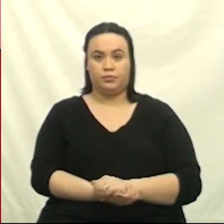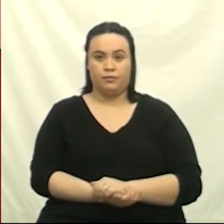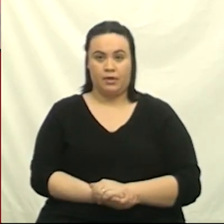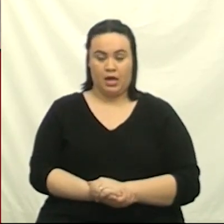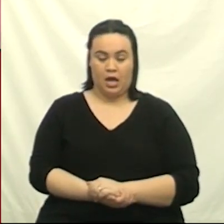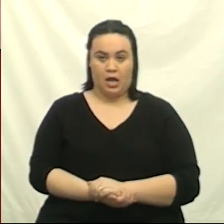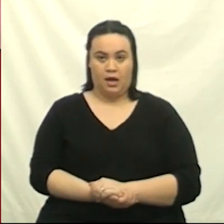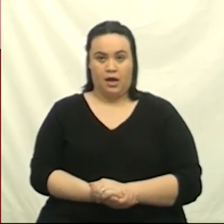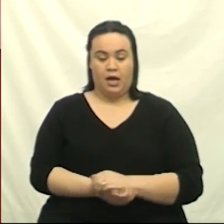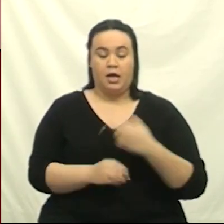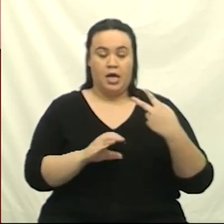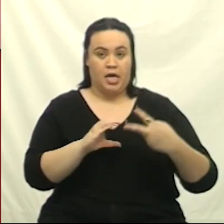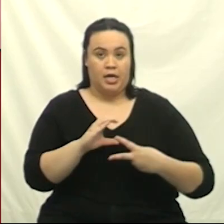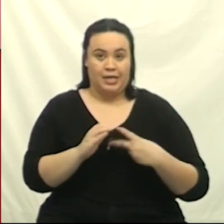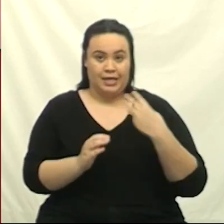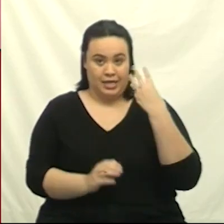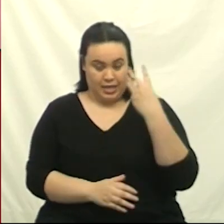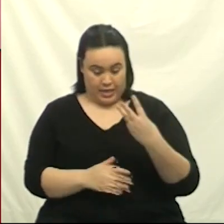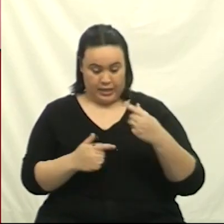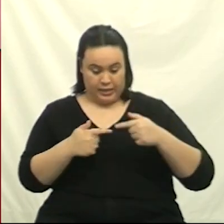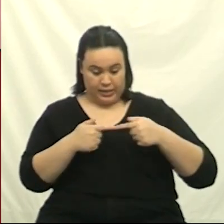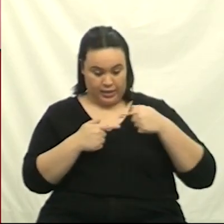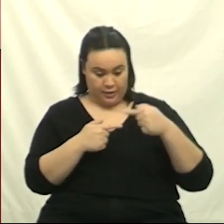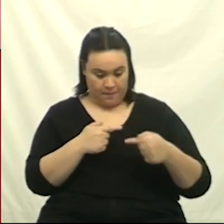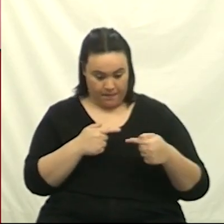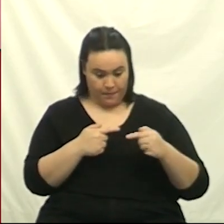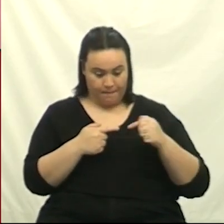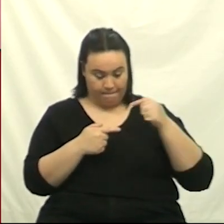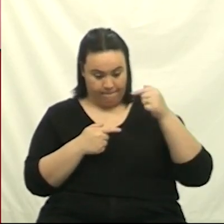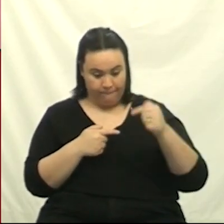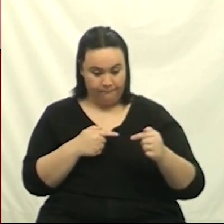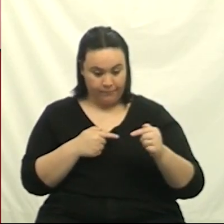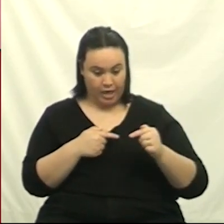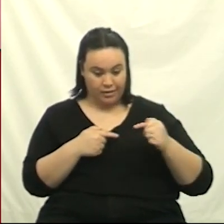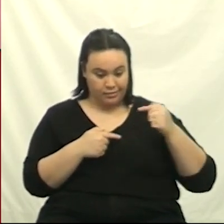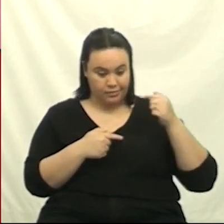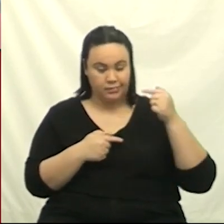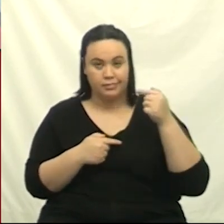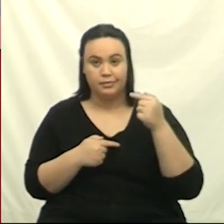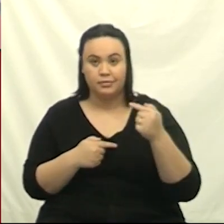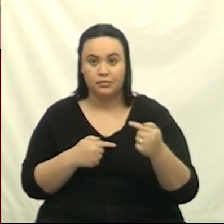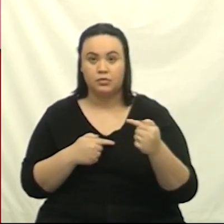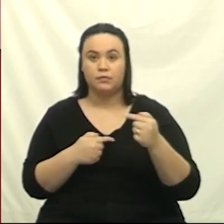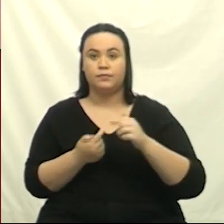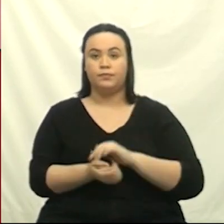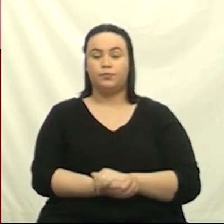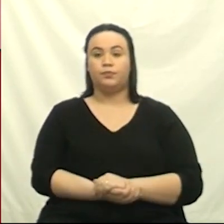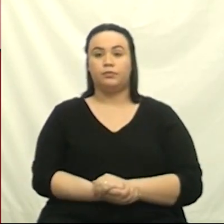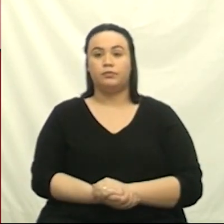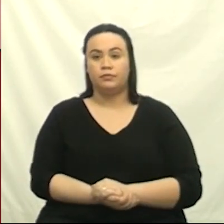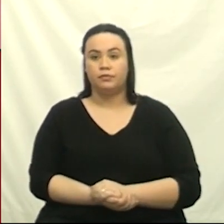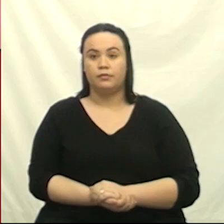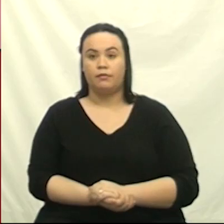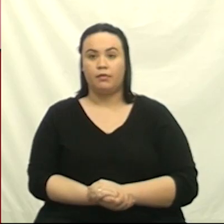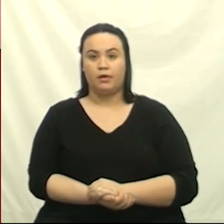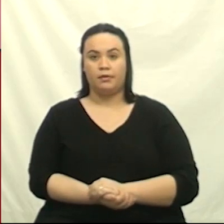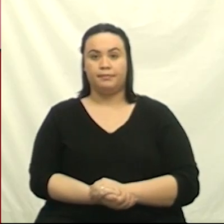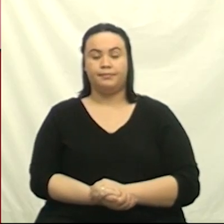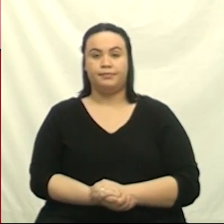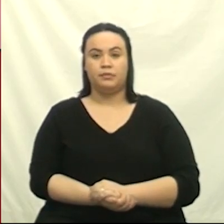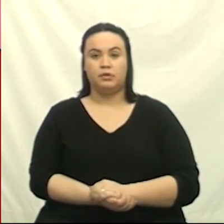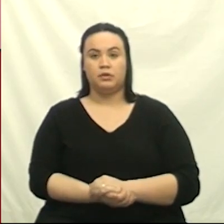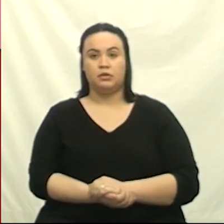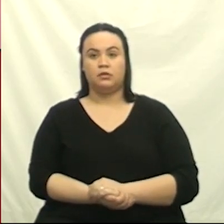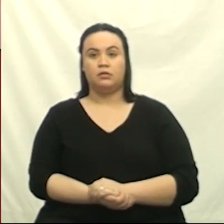se esmerou durante três semanas nós tínhamos até feito uma convocação na doutora Ana para a sessão da comissão de fiscalização na